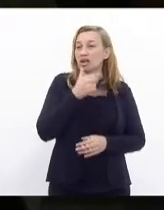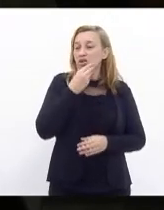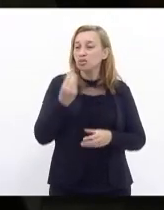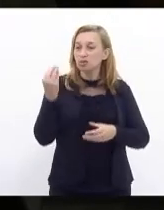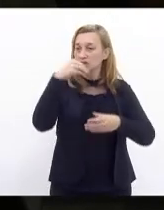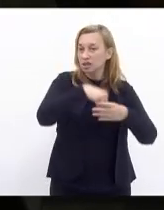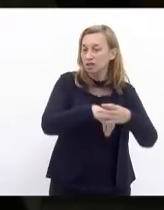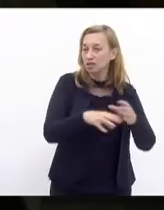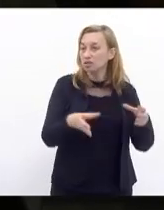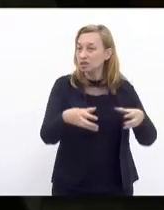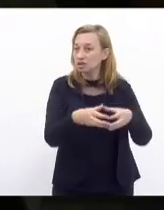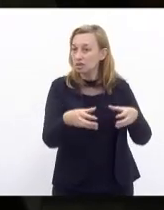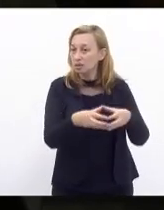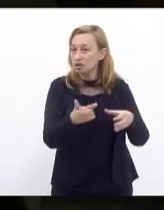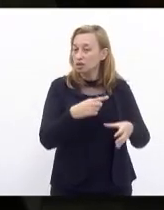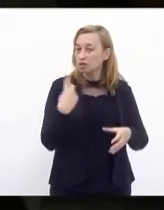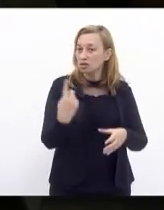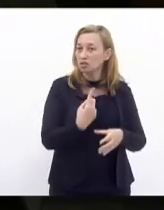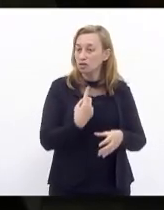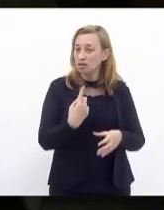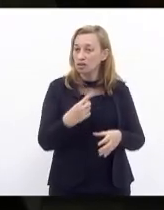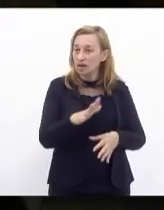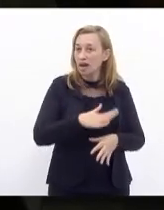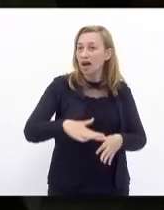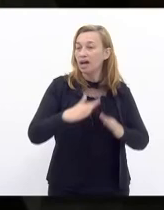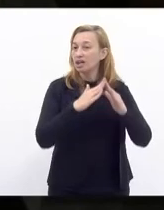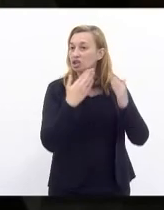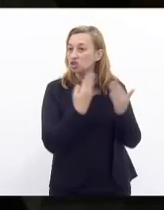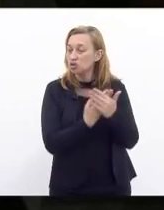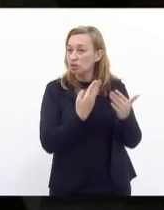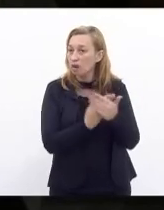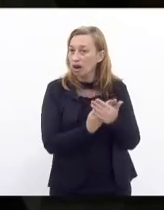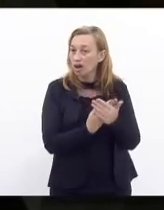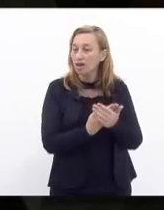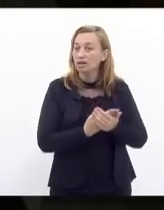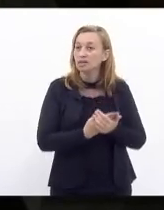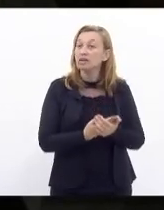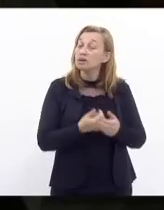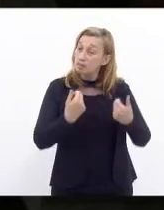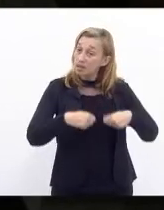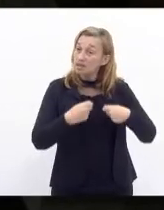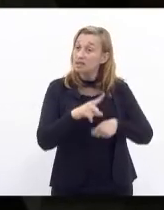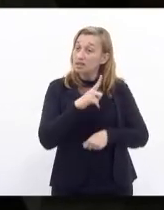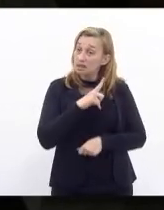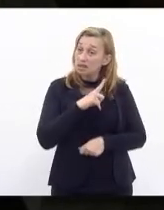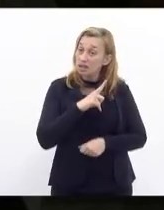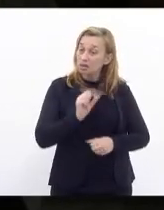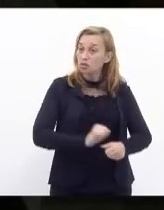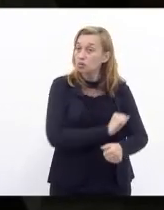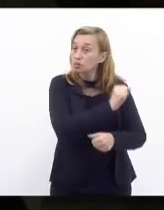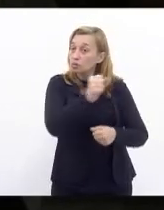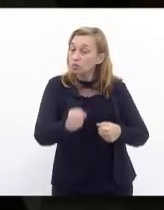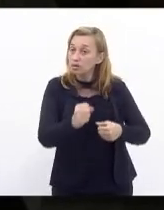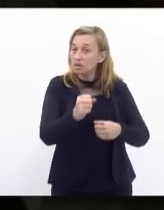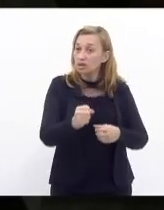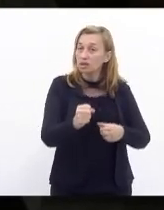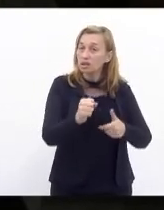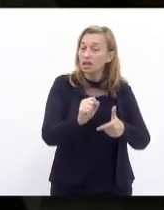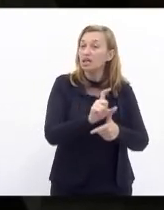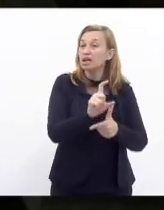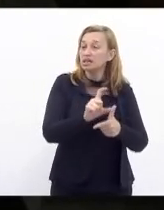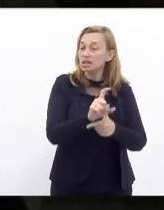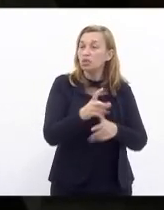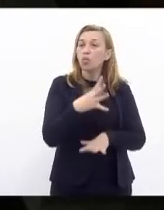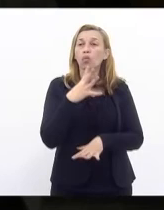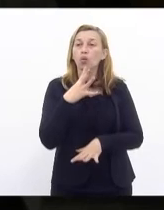equipes dirigentes das nossas unidades escolares e que, portanto, devem ter, por parte do Poder Executivo, o reconhecimento